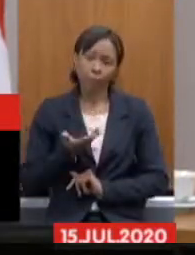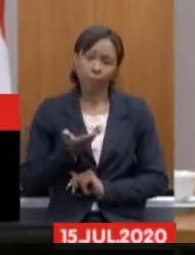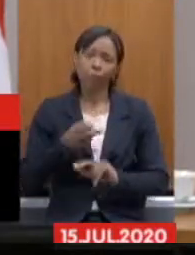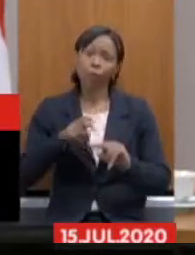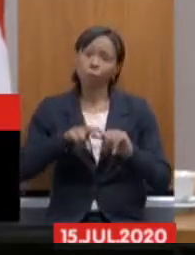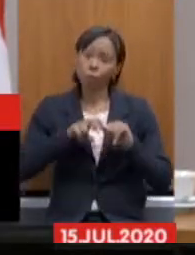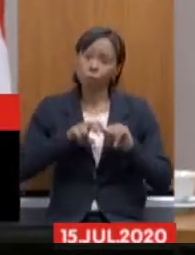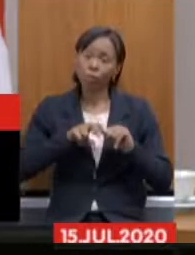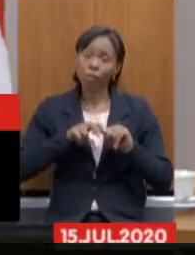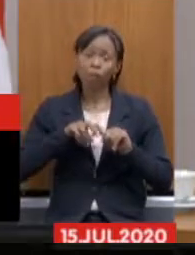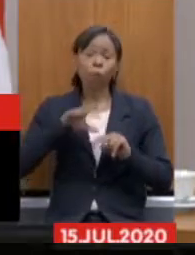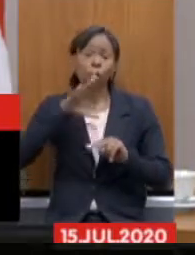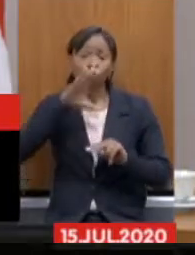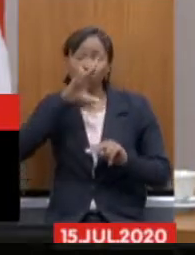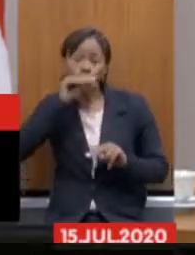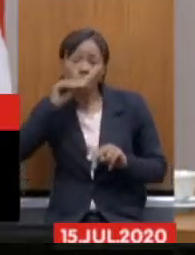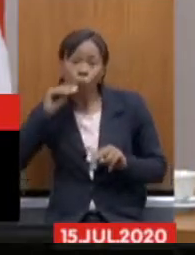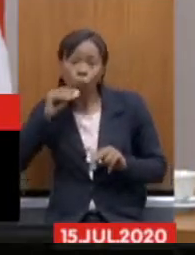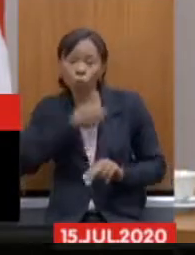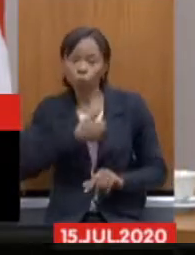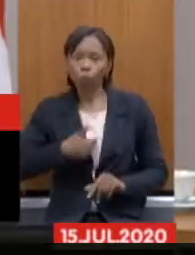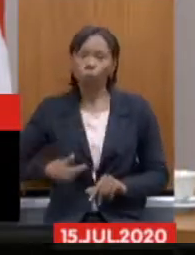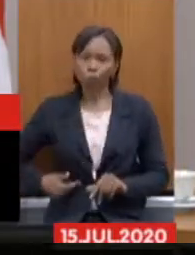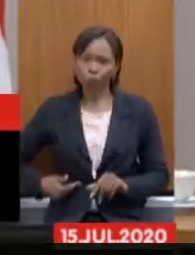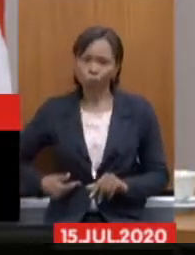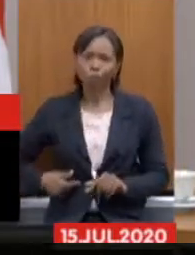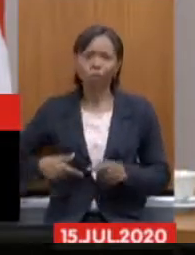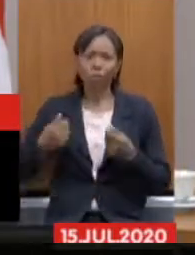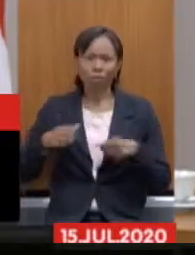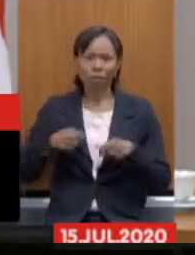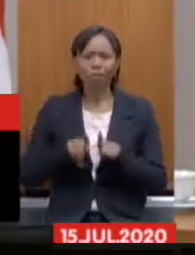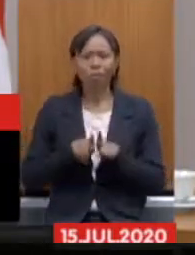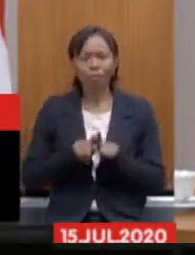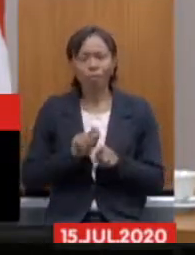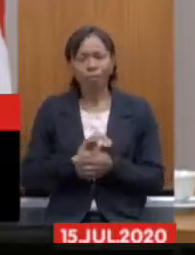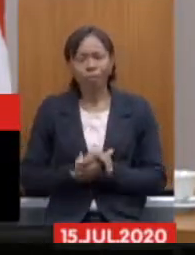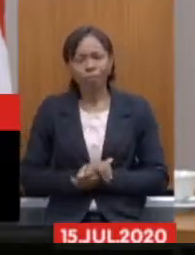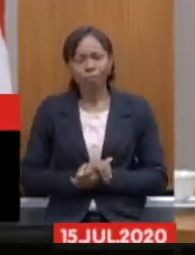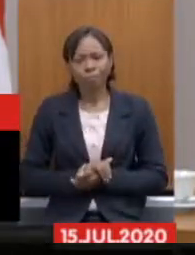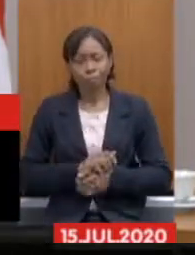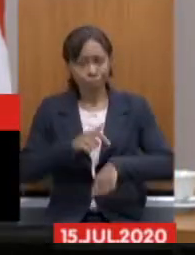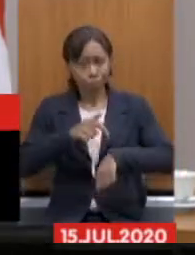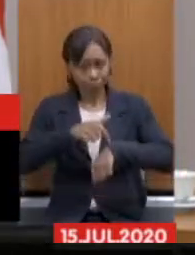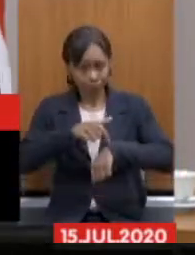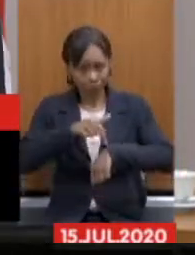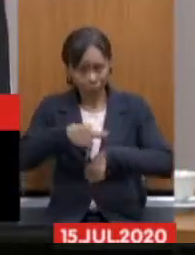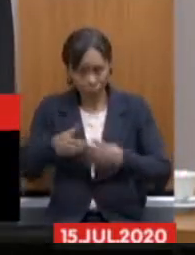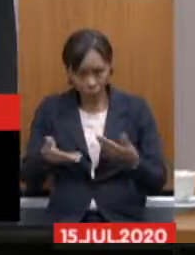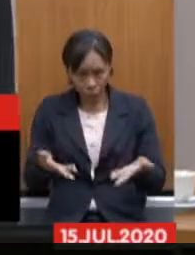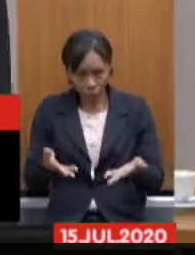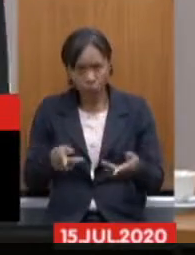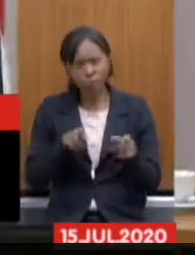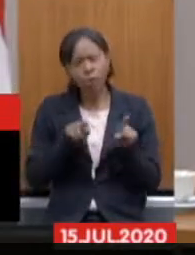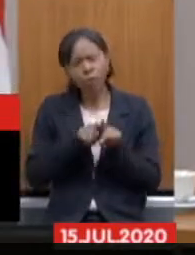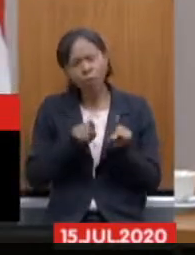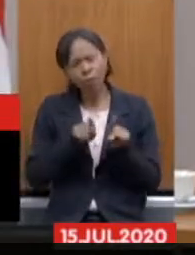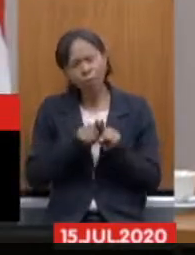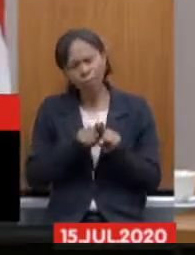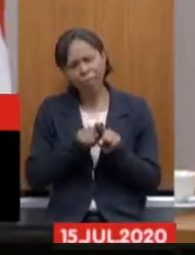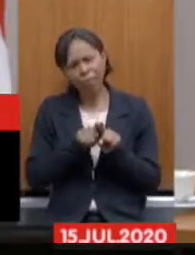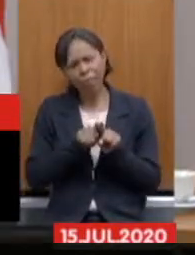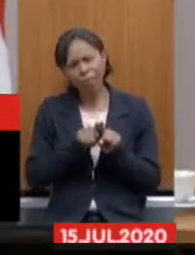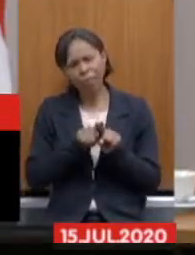do servidor público estadual é nesse momento ainda cabe a questão